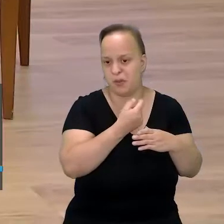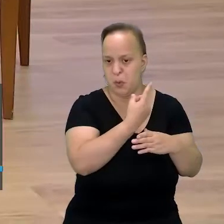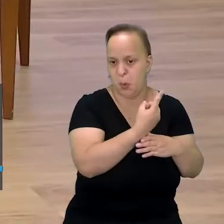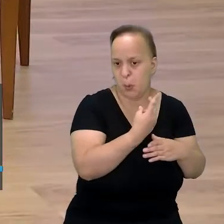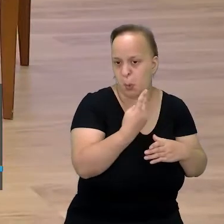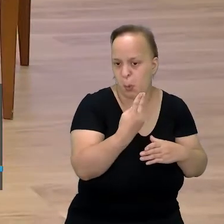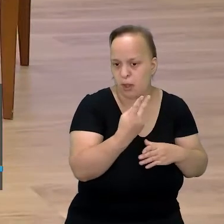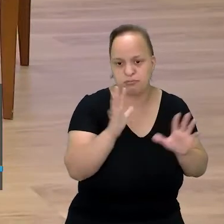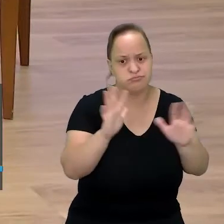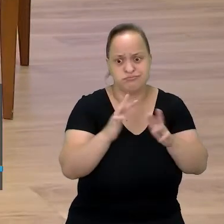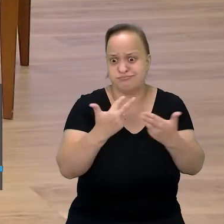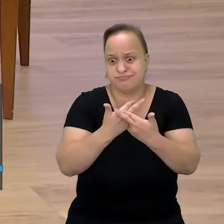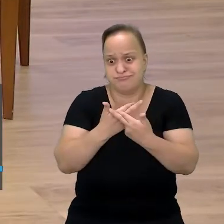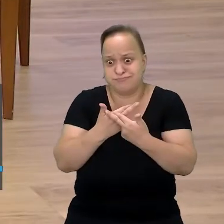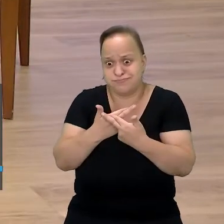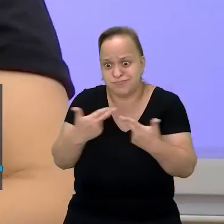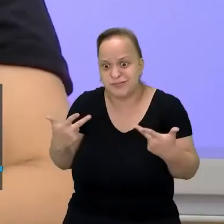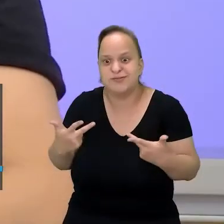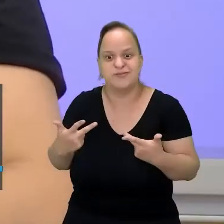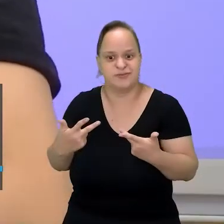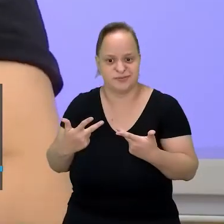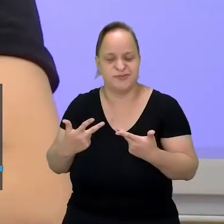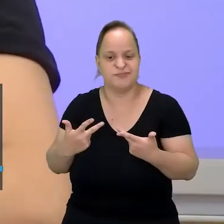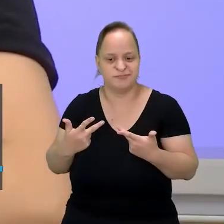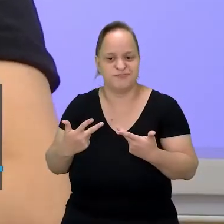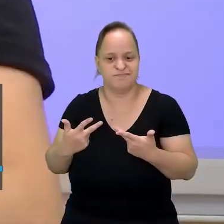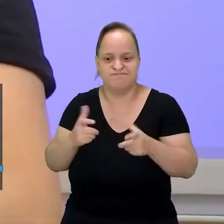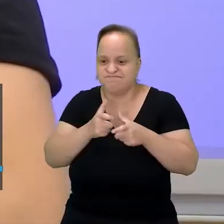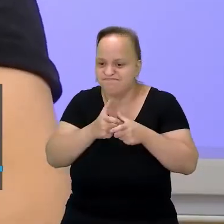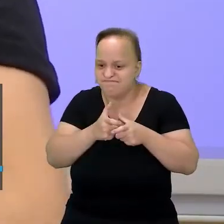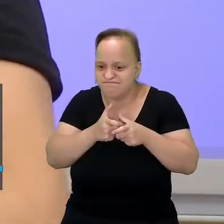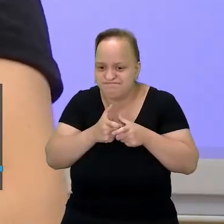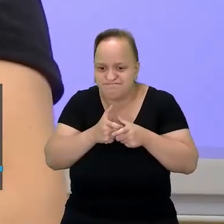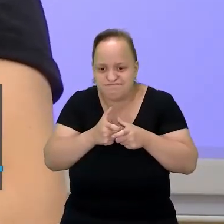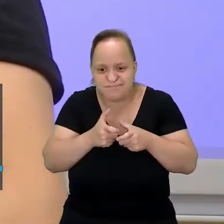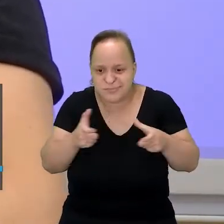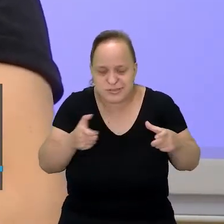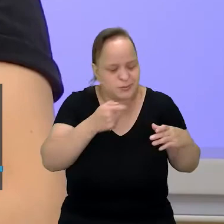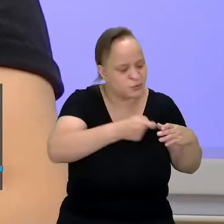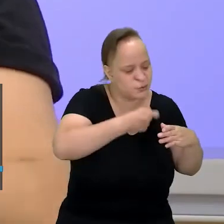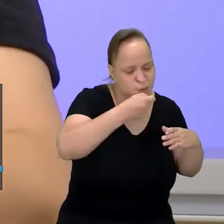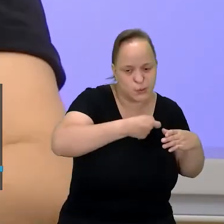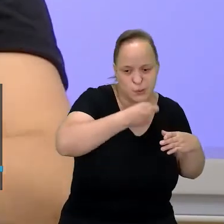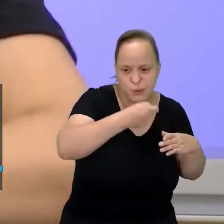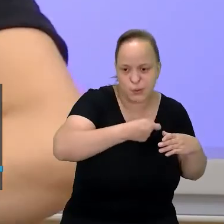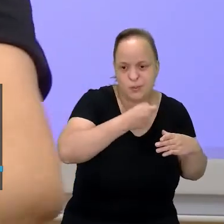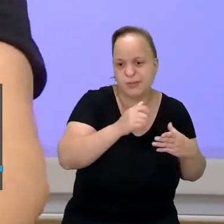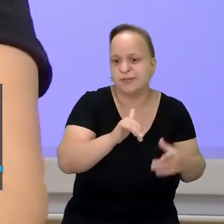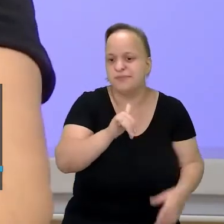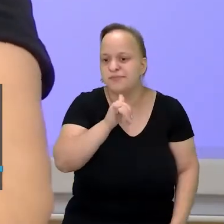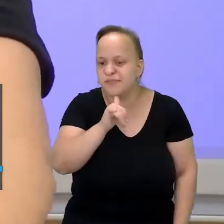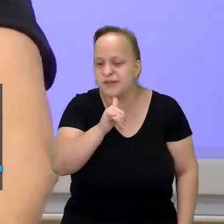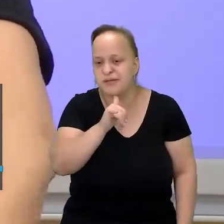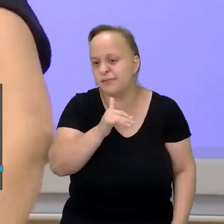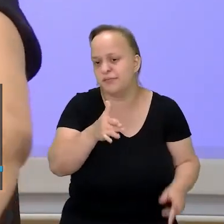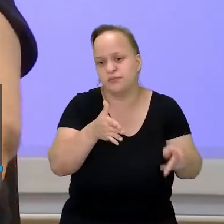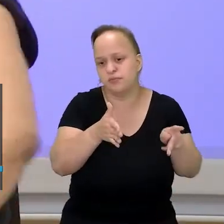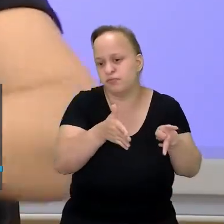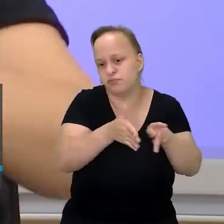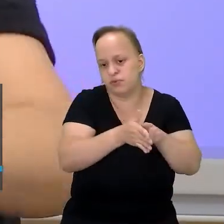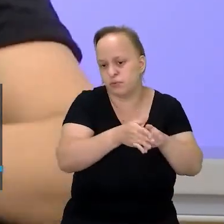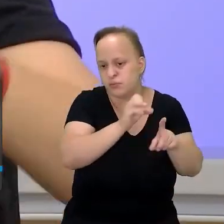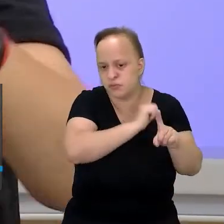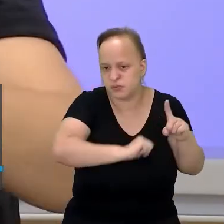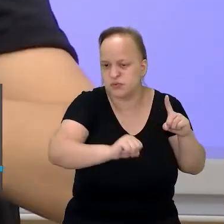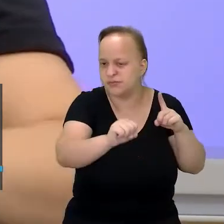com alimentação. Na verdade, boa parte dos nossos rituais são vinculados à alimentação. Primeiro, ritual social. Mano,